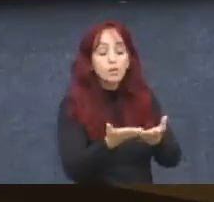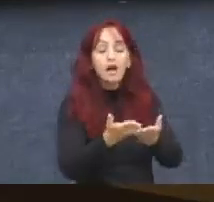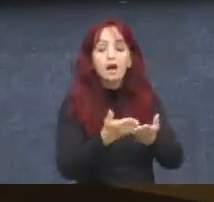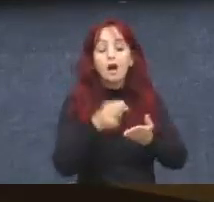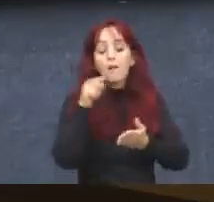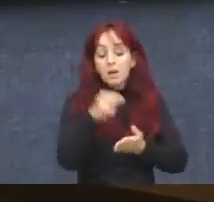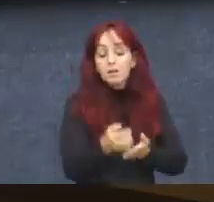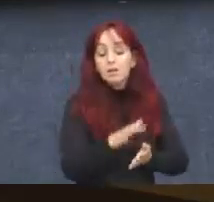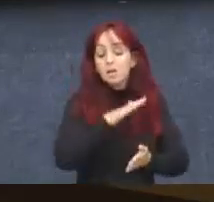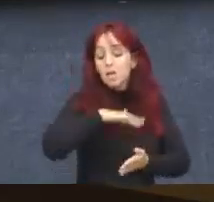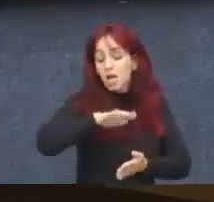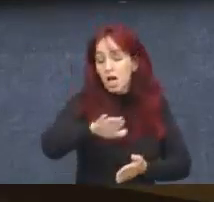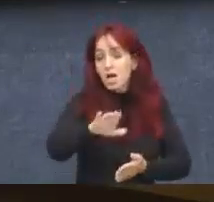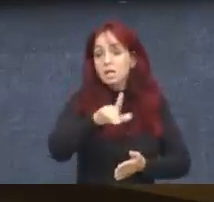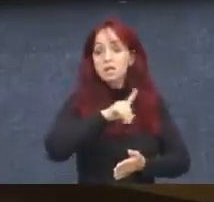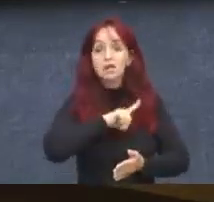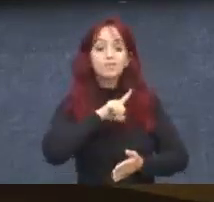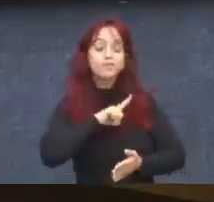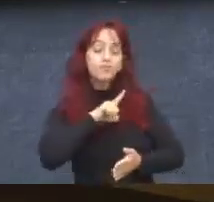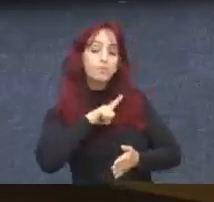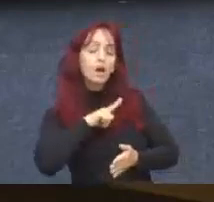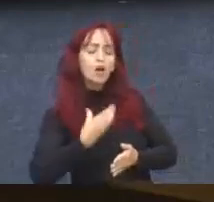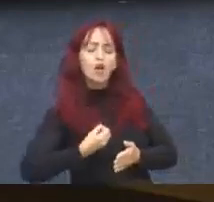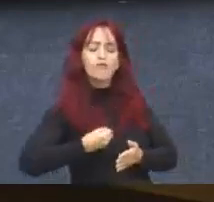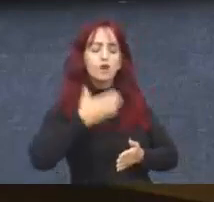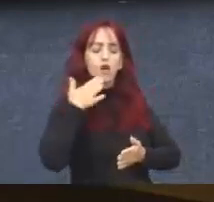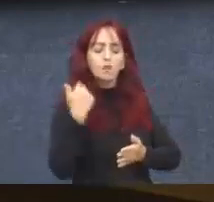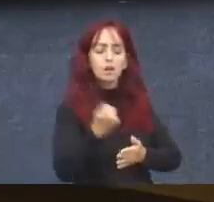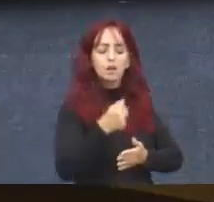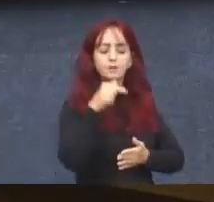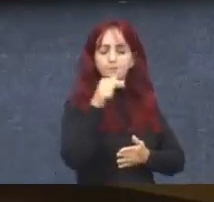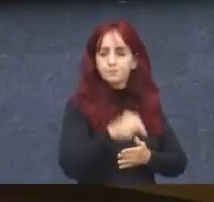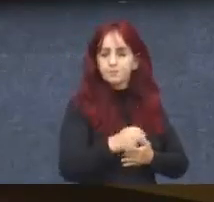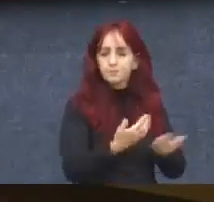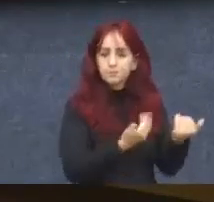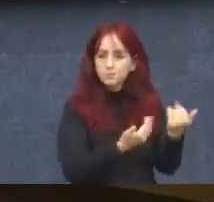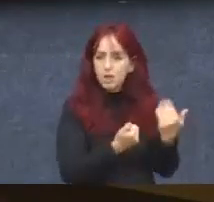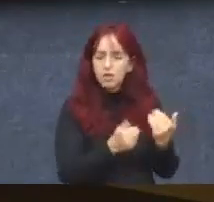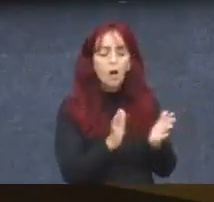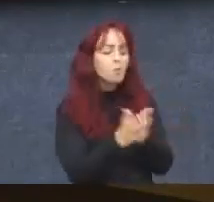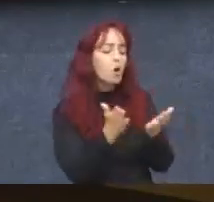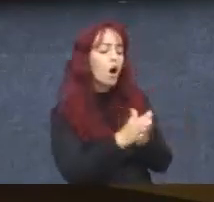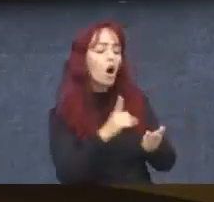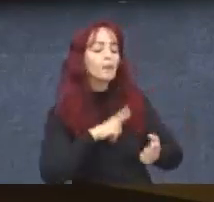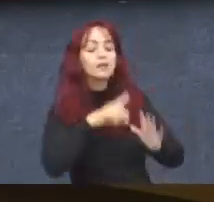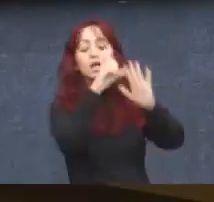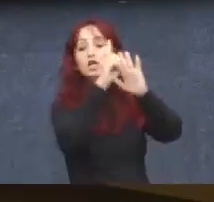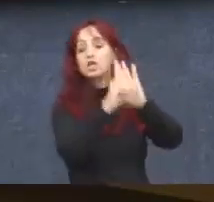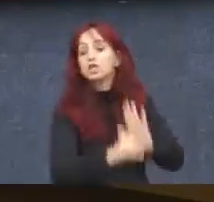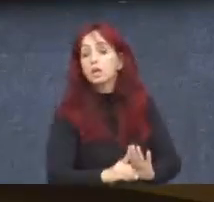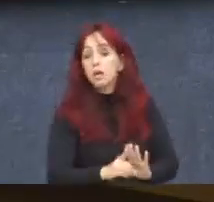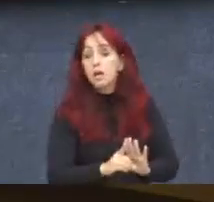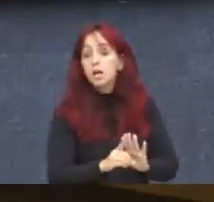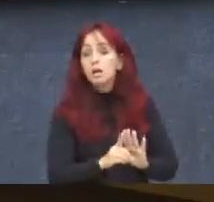crianças Yanomamis e indígenas, para que as garotas pobres da nossa cidade tenham direito a